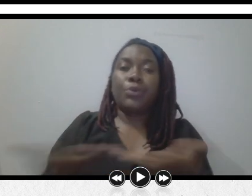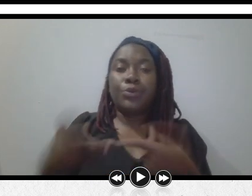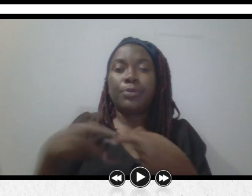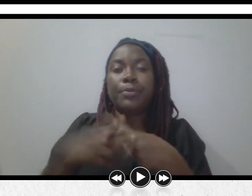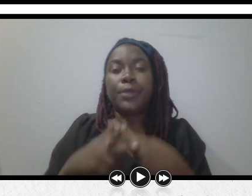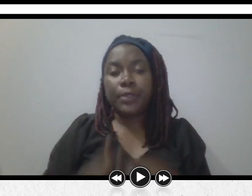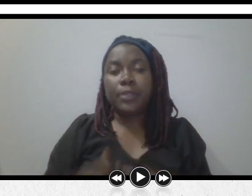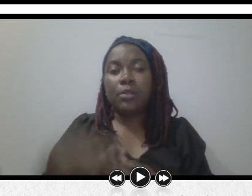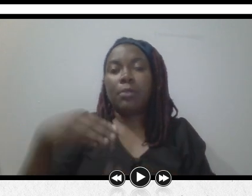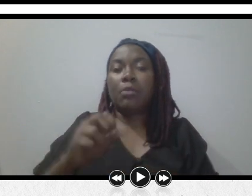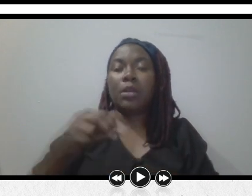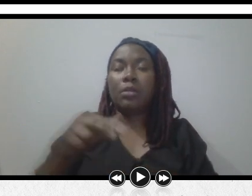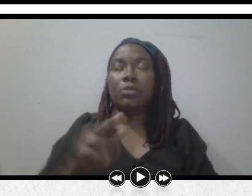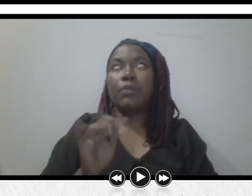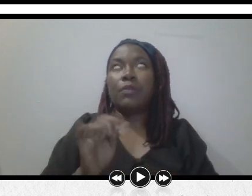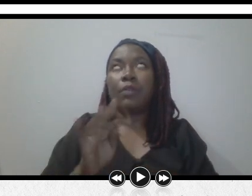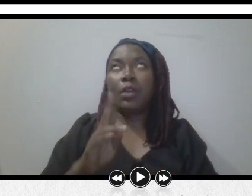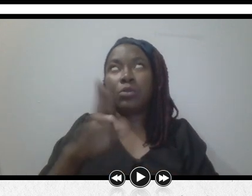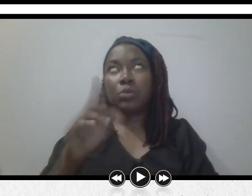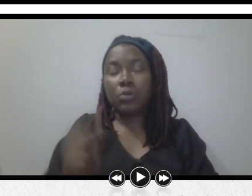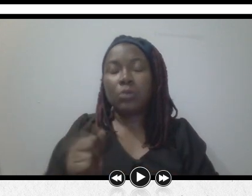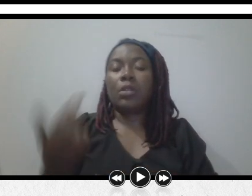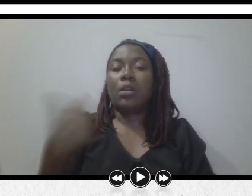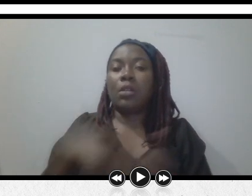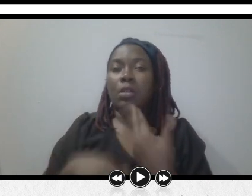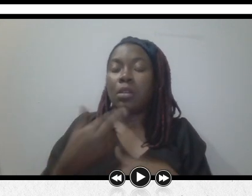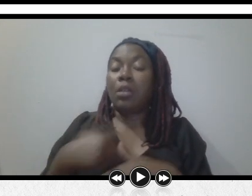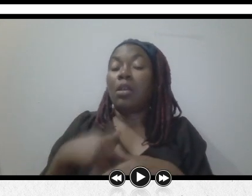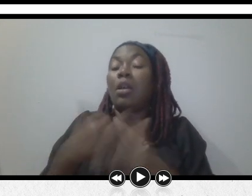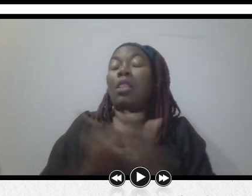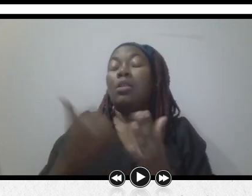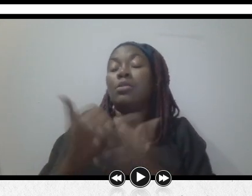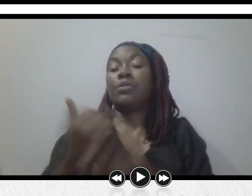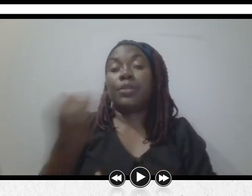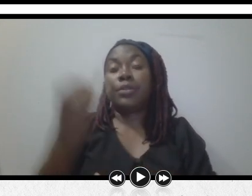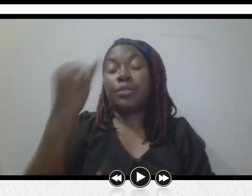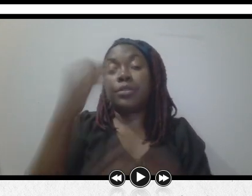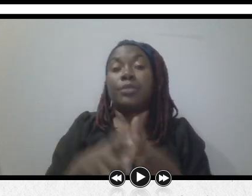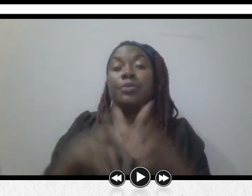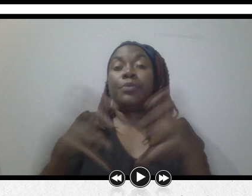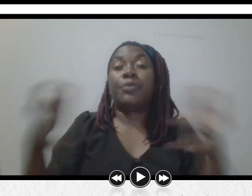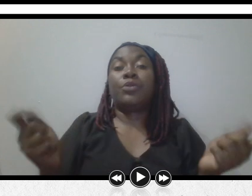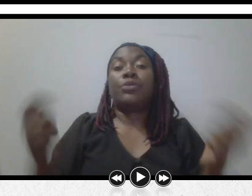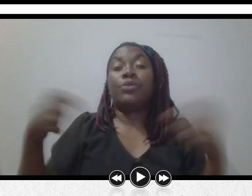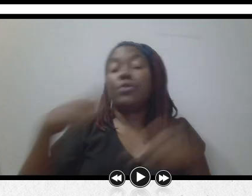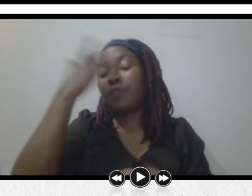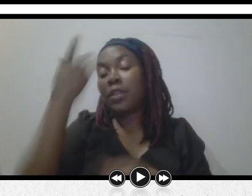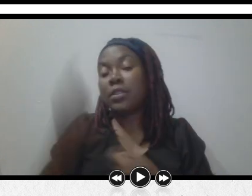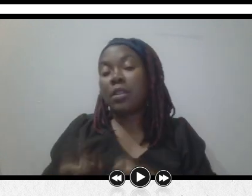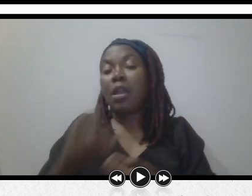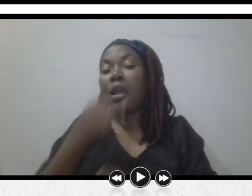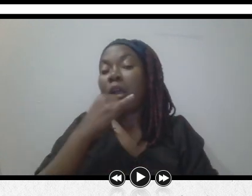reuso, compartilhamento, manutenção, remanufatura e reciclagem. Além disso, é fundamental que